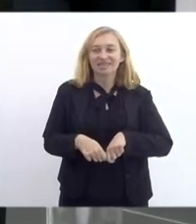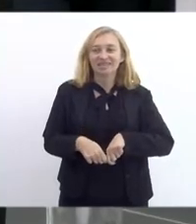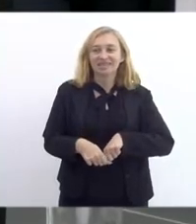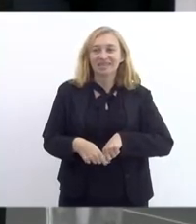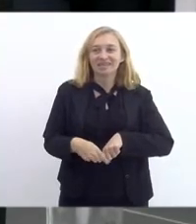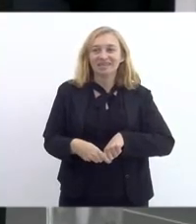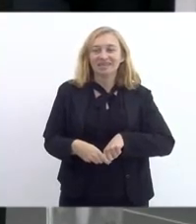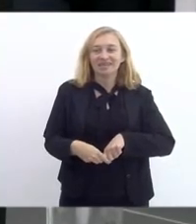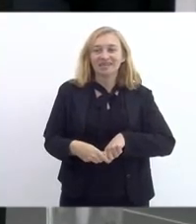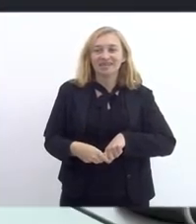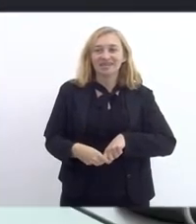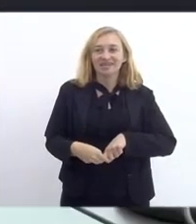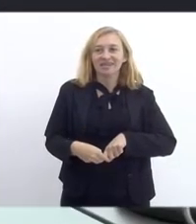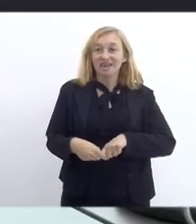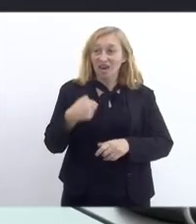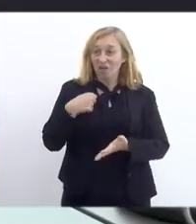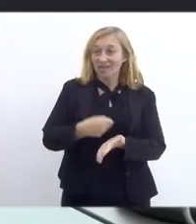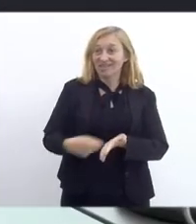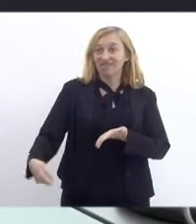competentes e... Assino embaixo.